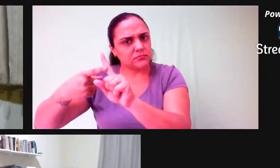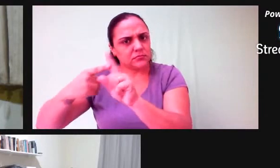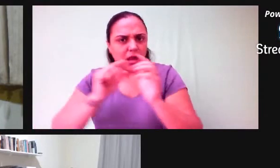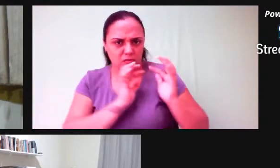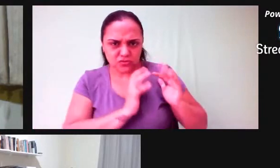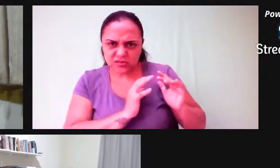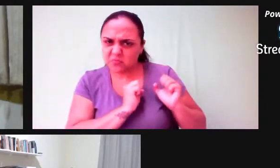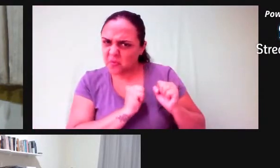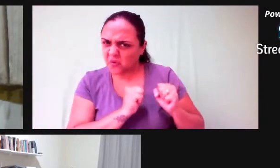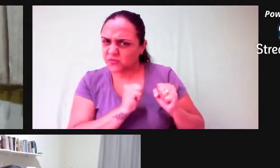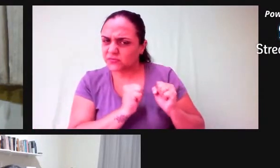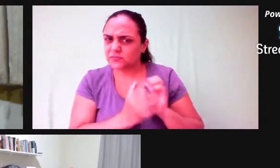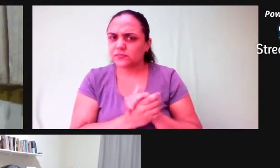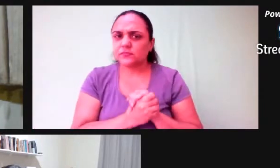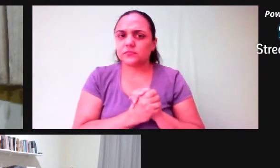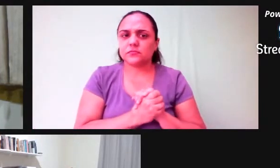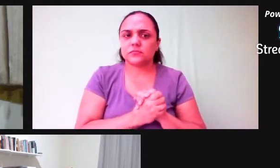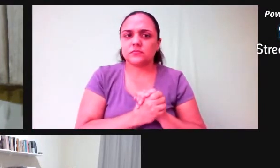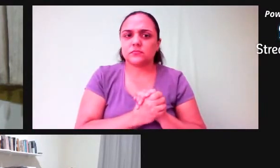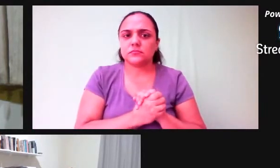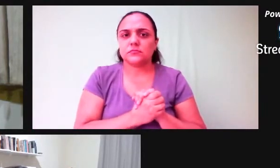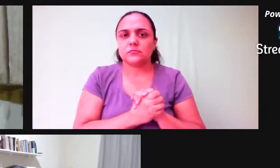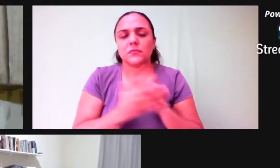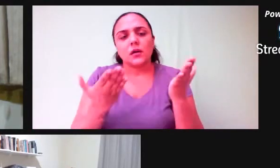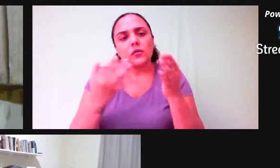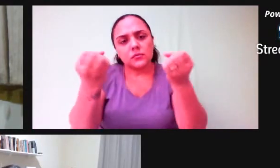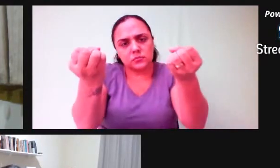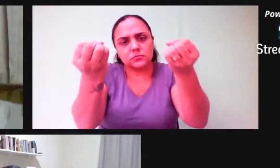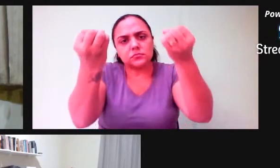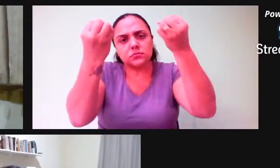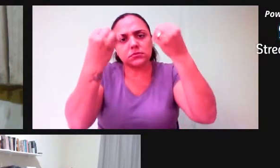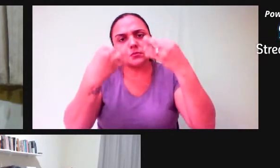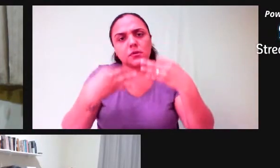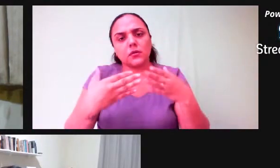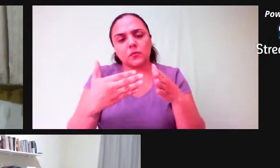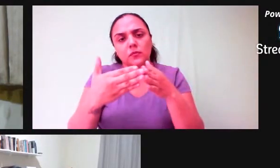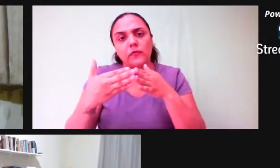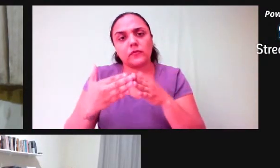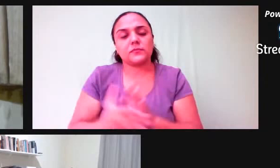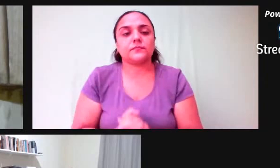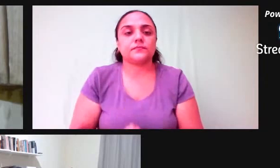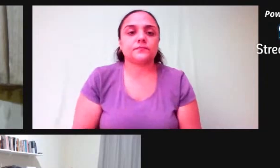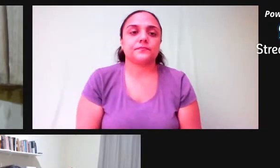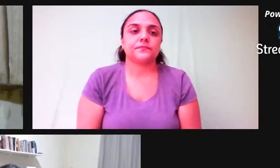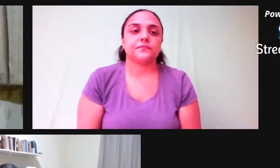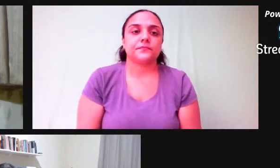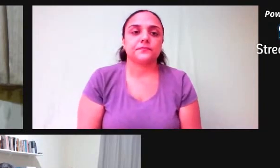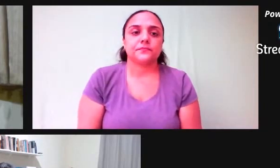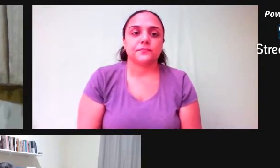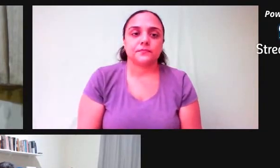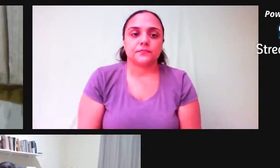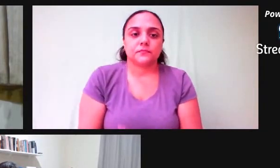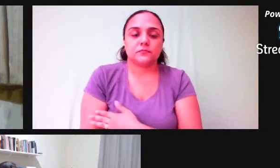autismo, do autismo. Aí eu queria que a senhora falasse um pouco também, por gentileza. Sim,